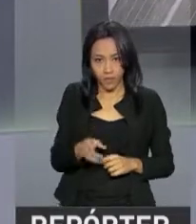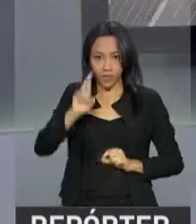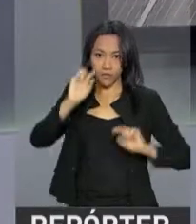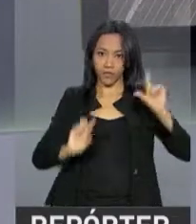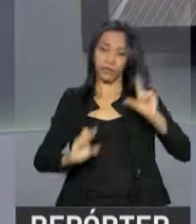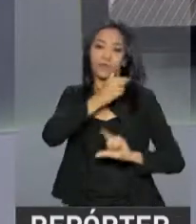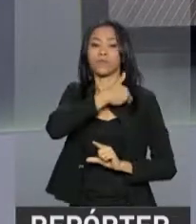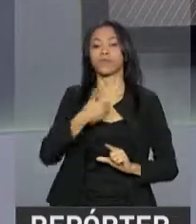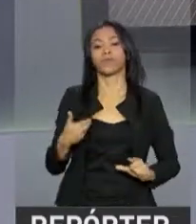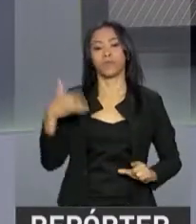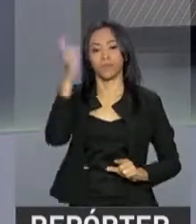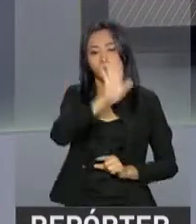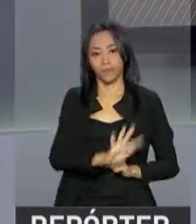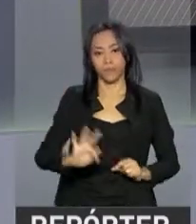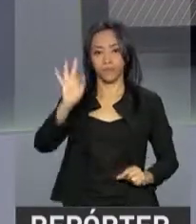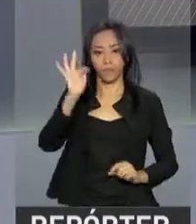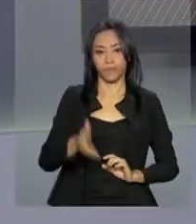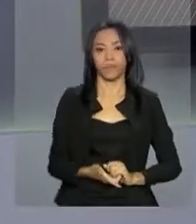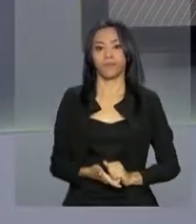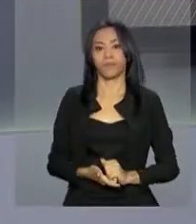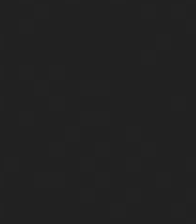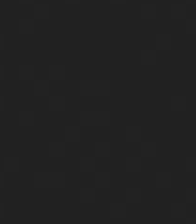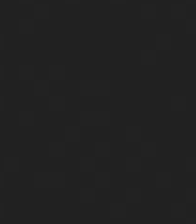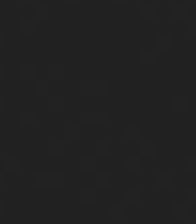nbr a tv do governo federal